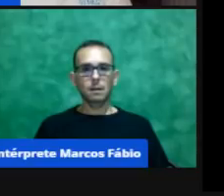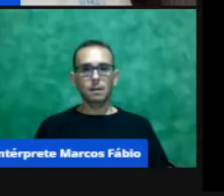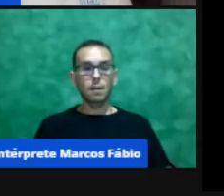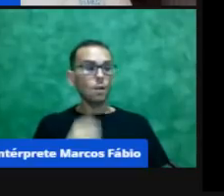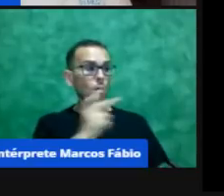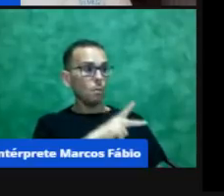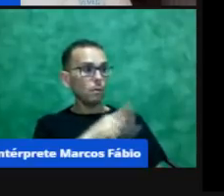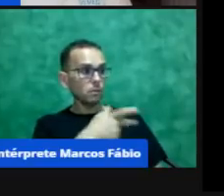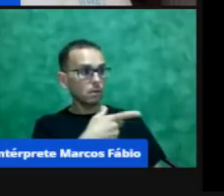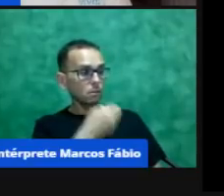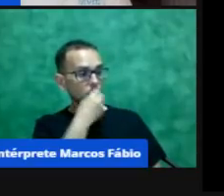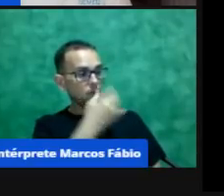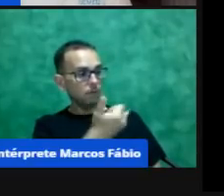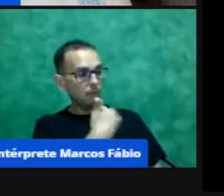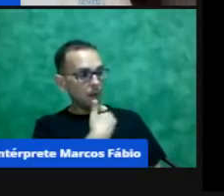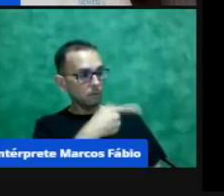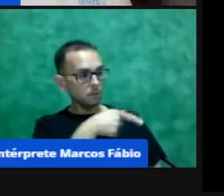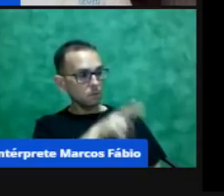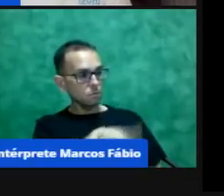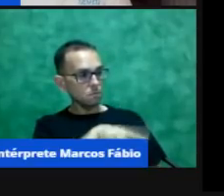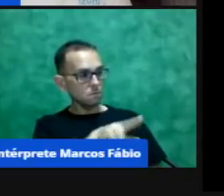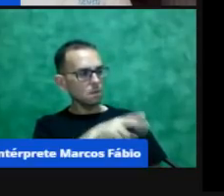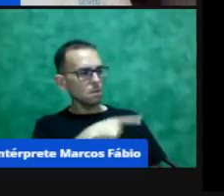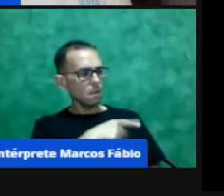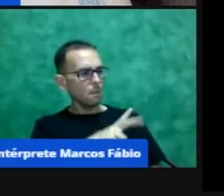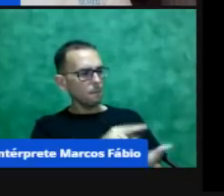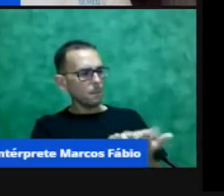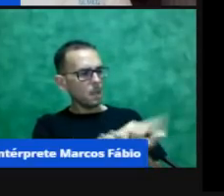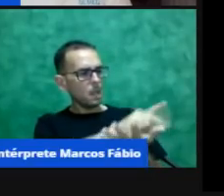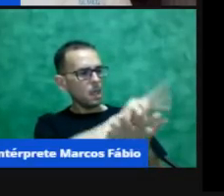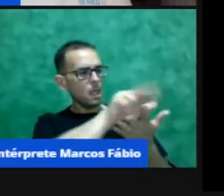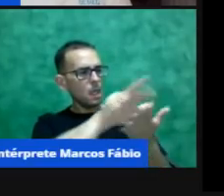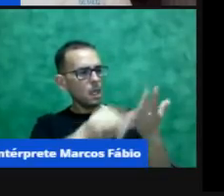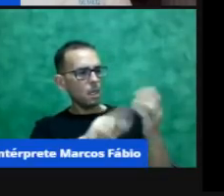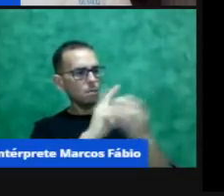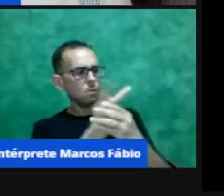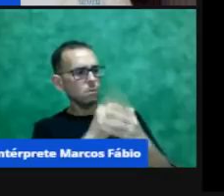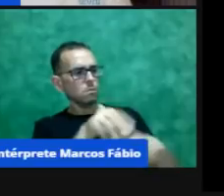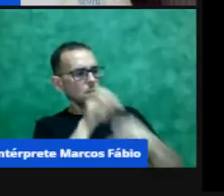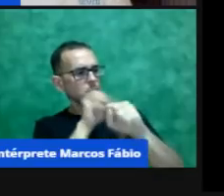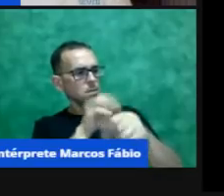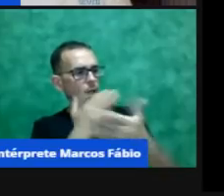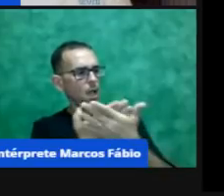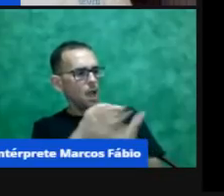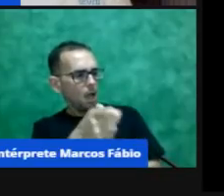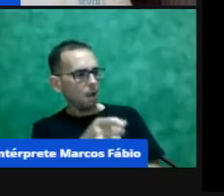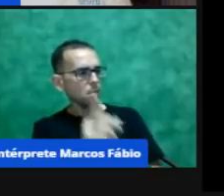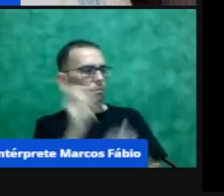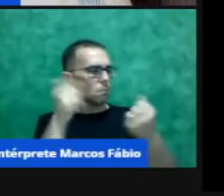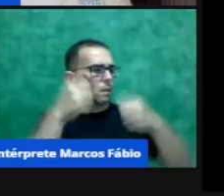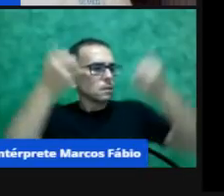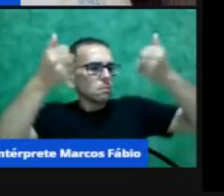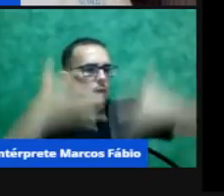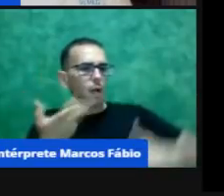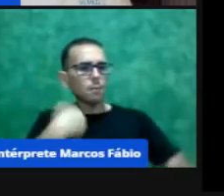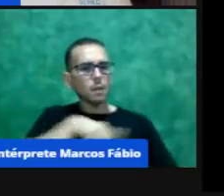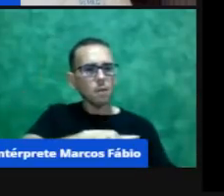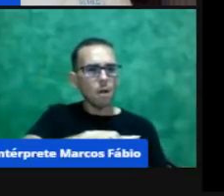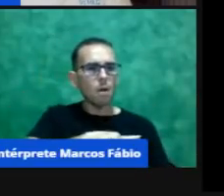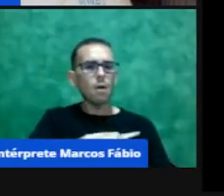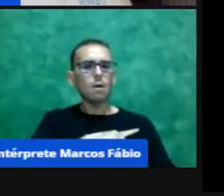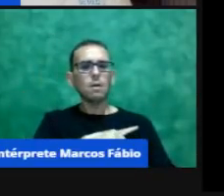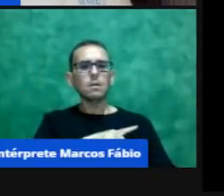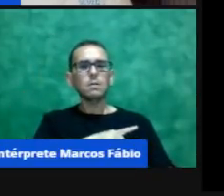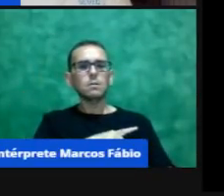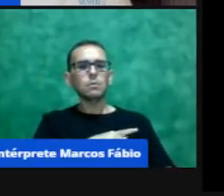Professor, me disseram que o senhor utiliza muitos aplicativos para ministrar suas aulas. Eu gostaria que você contasse para nós o